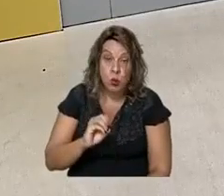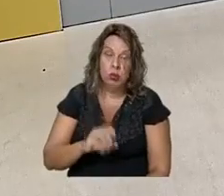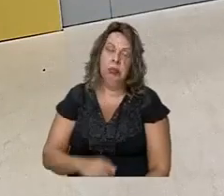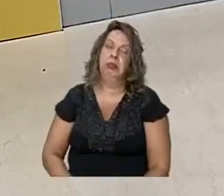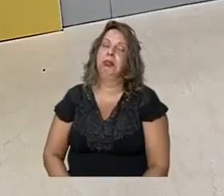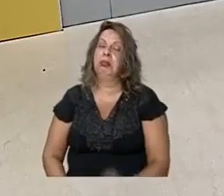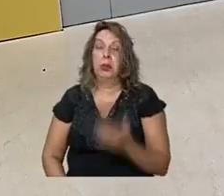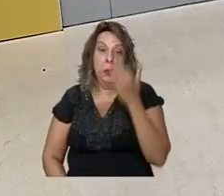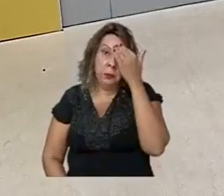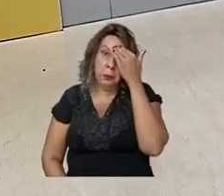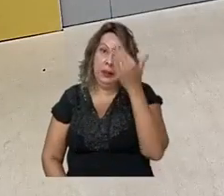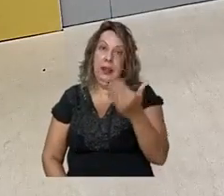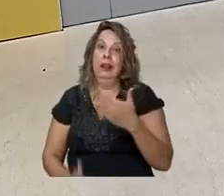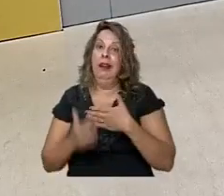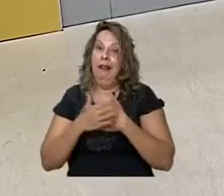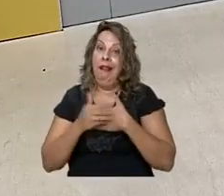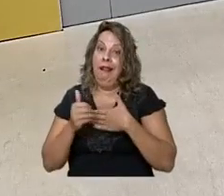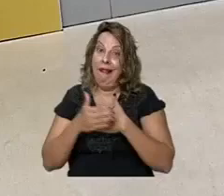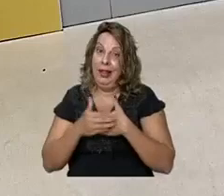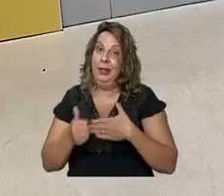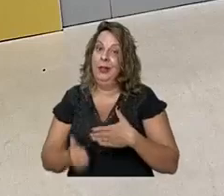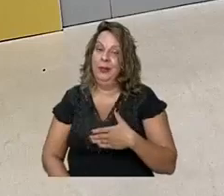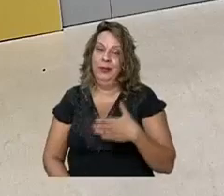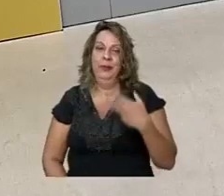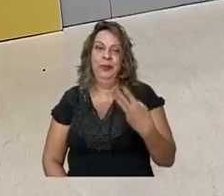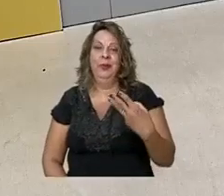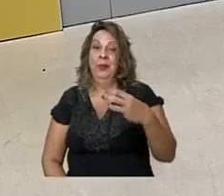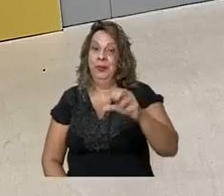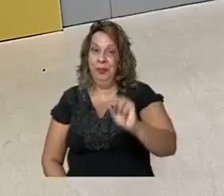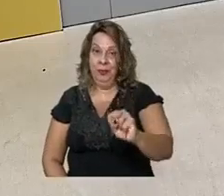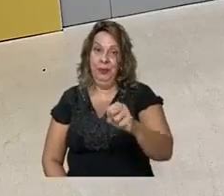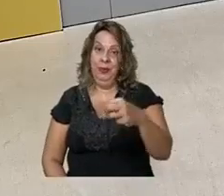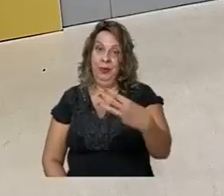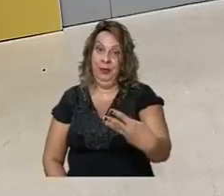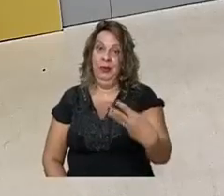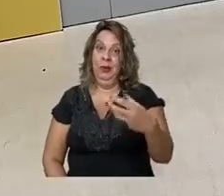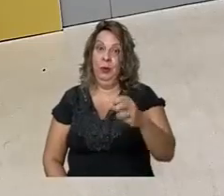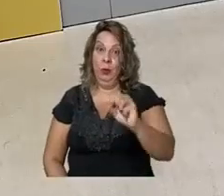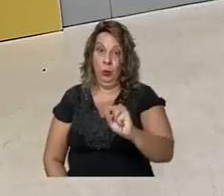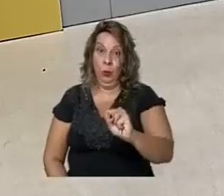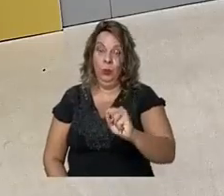sucesso, 38, gente, 38,